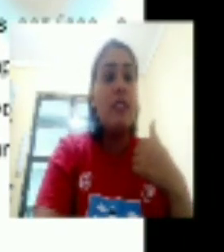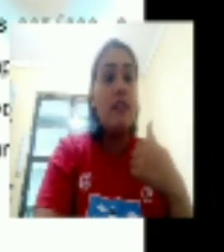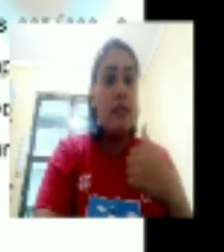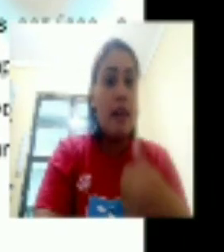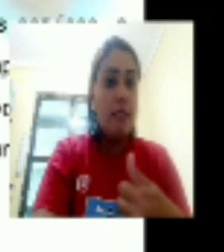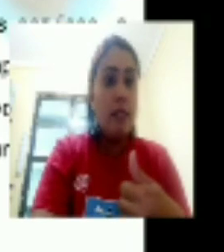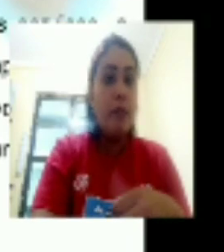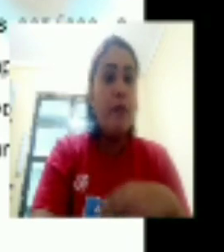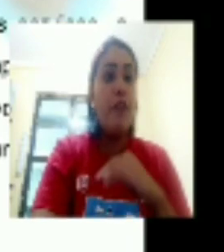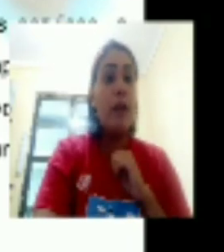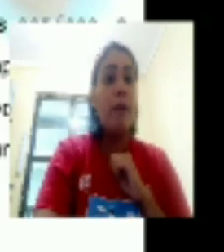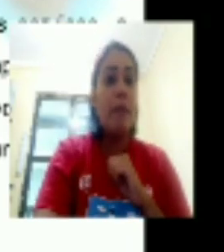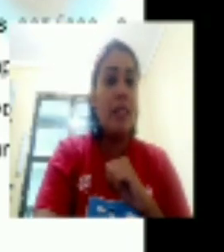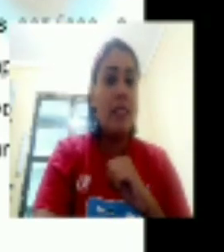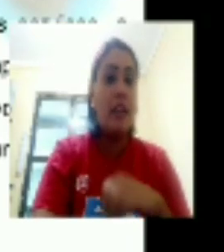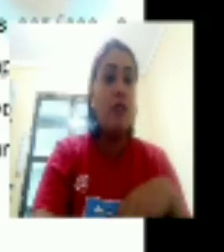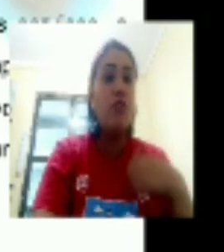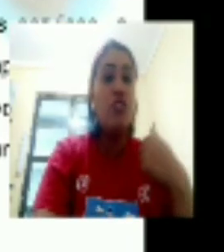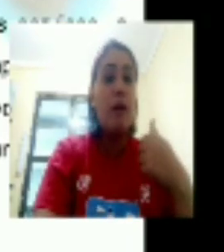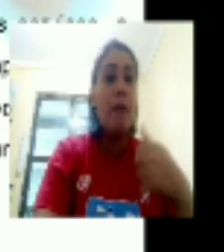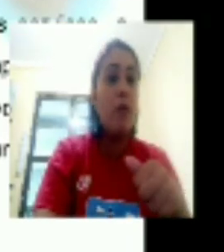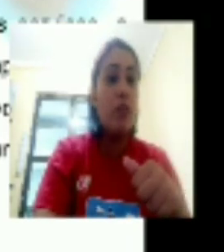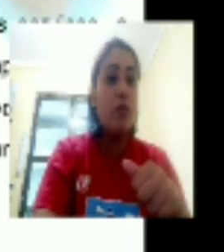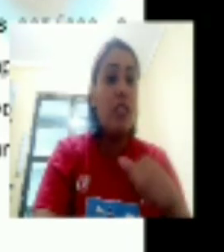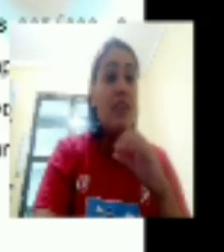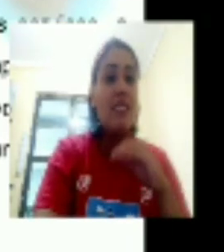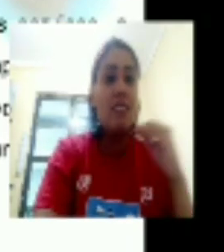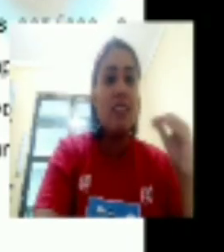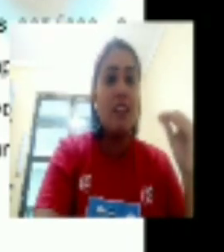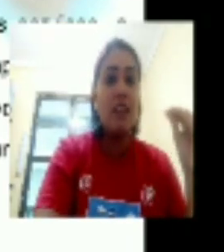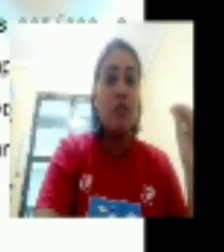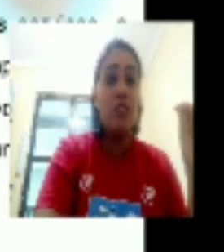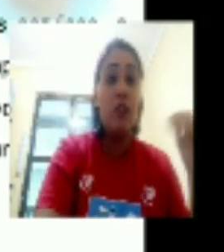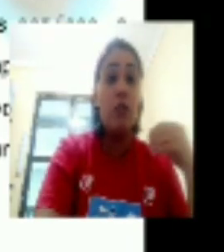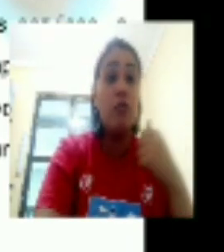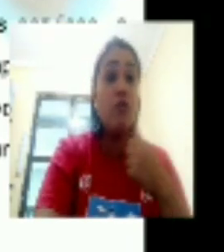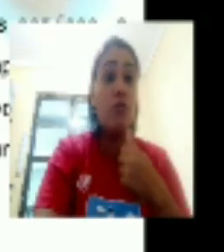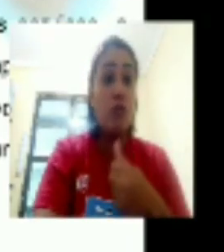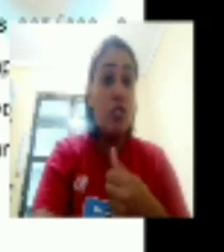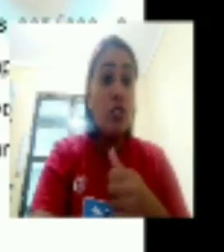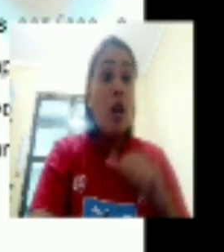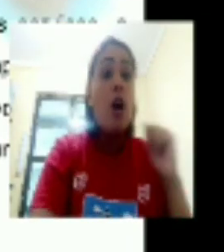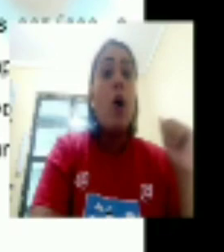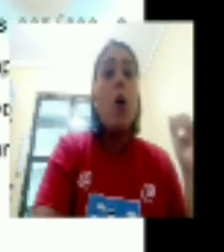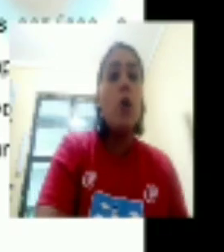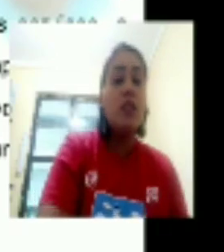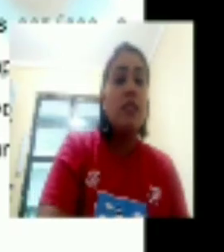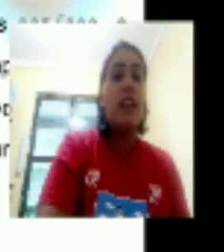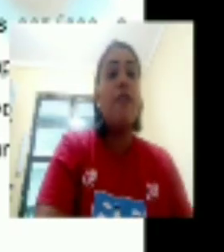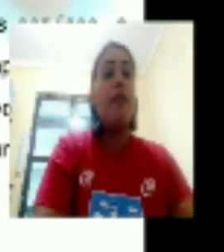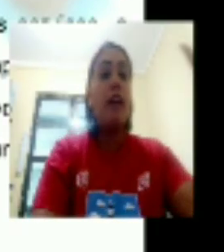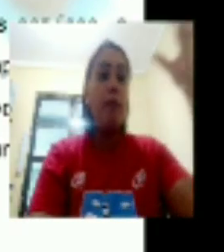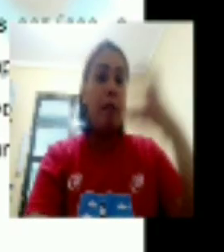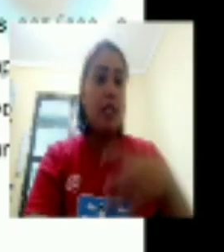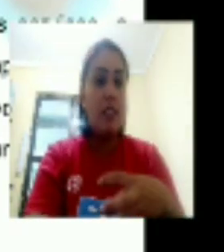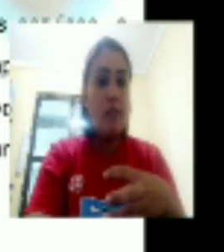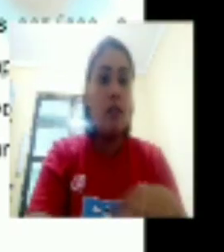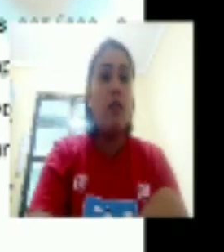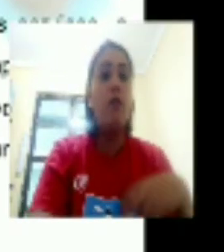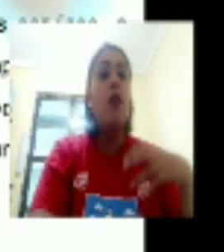em 87, foi implementado o Sistema Único e Descentralizado de Saúde, o SUDES, onde teve